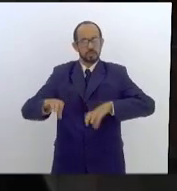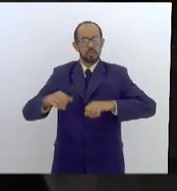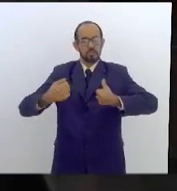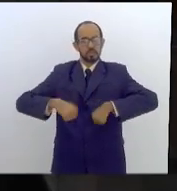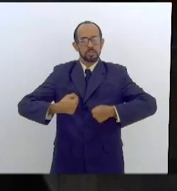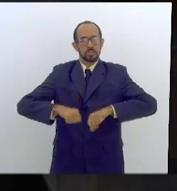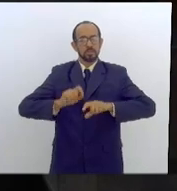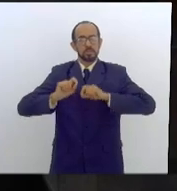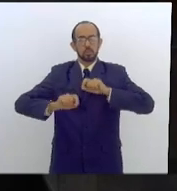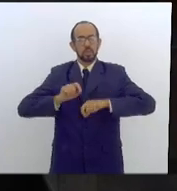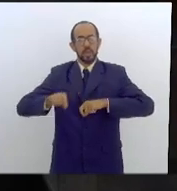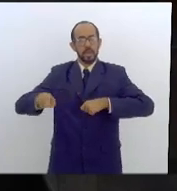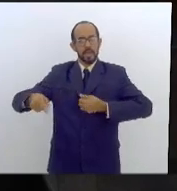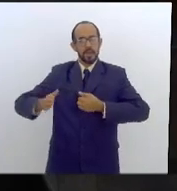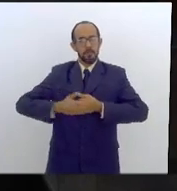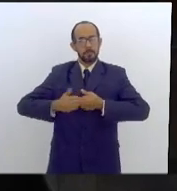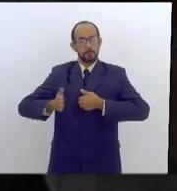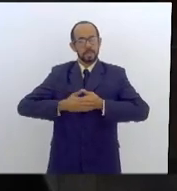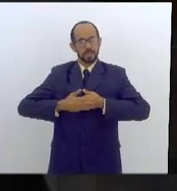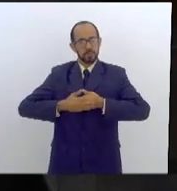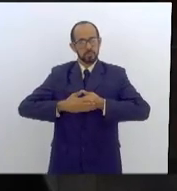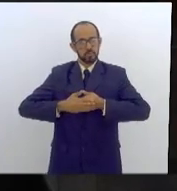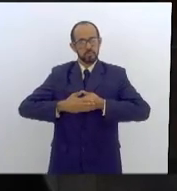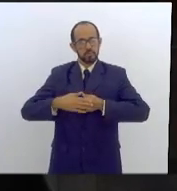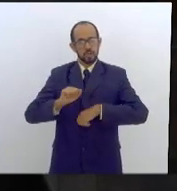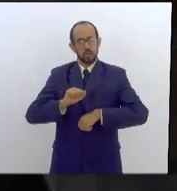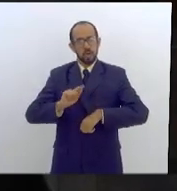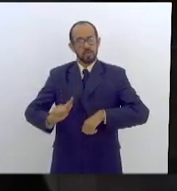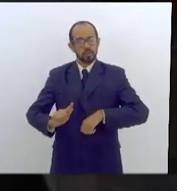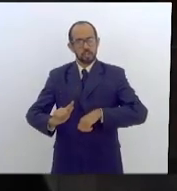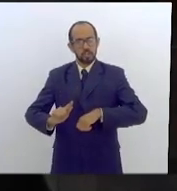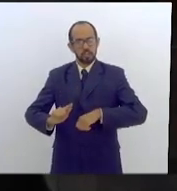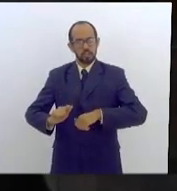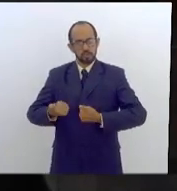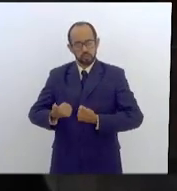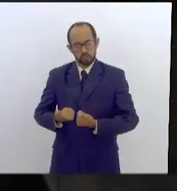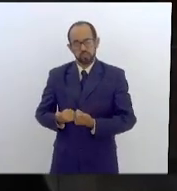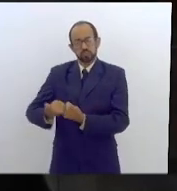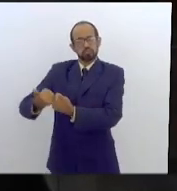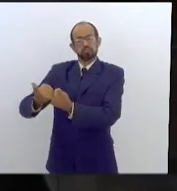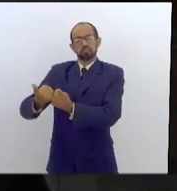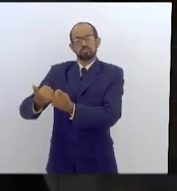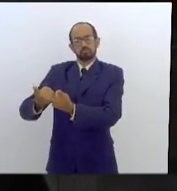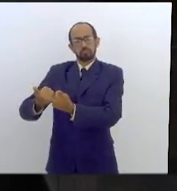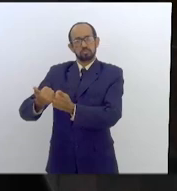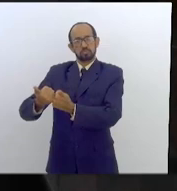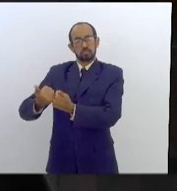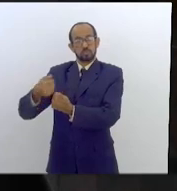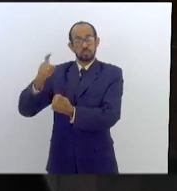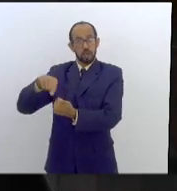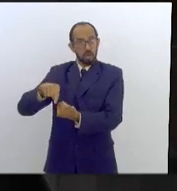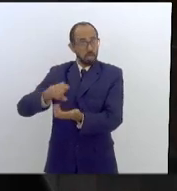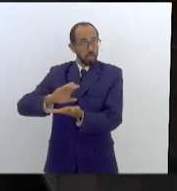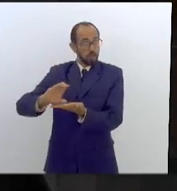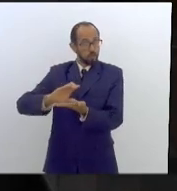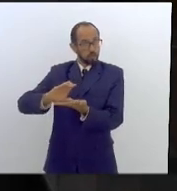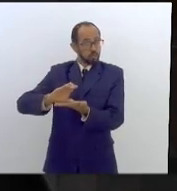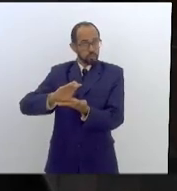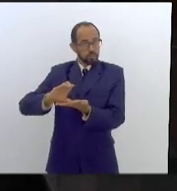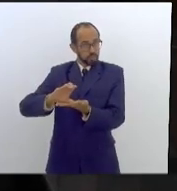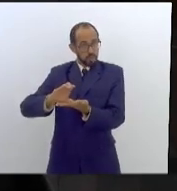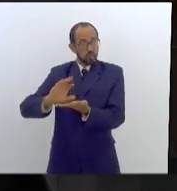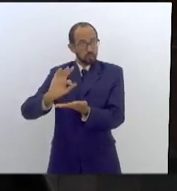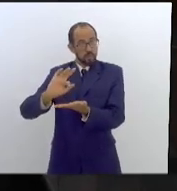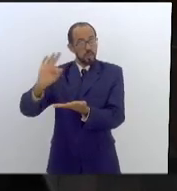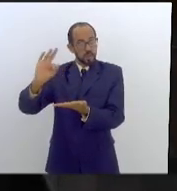ele ser o agente do tal regime de colaboração que está previsto da Constituição Federal entre a união